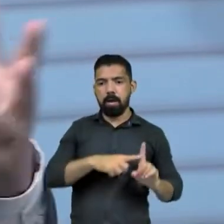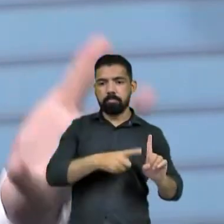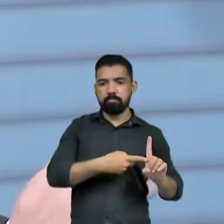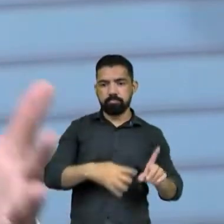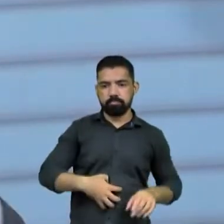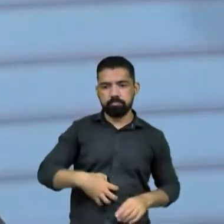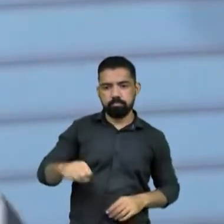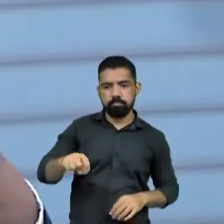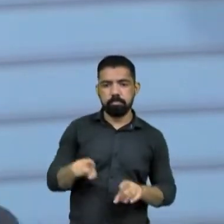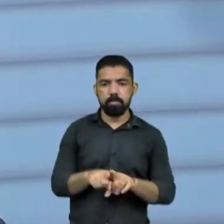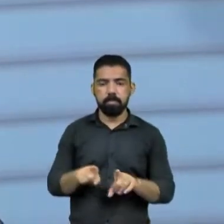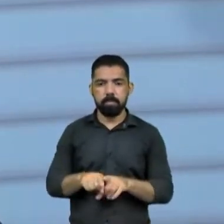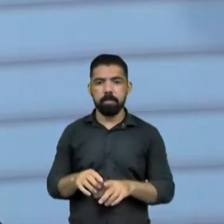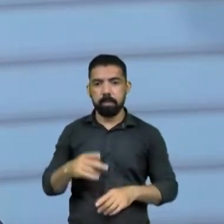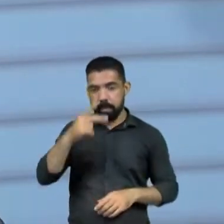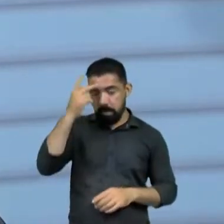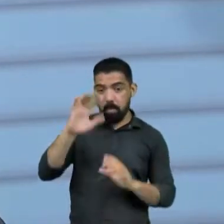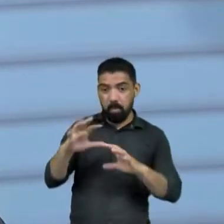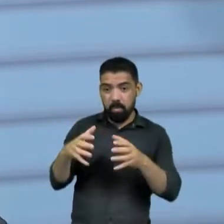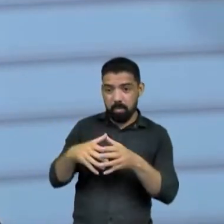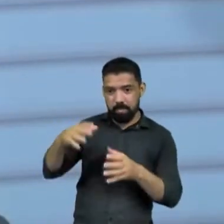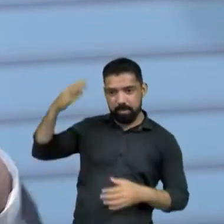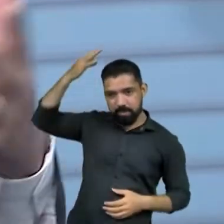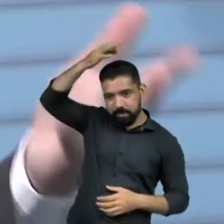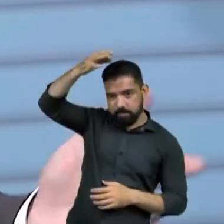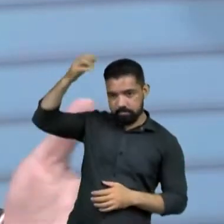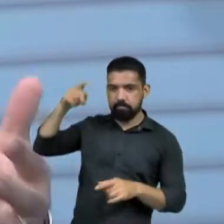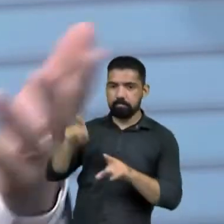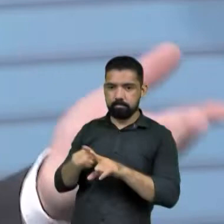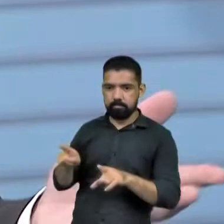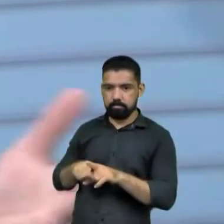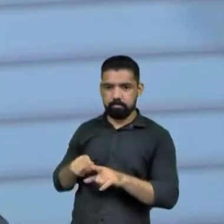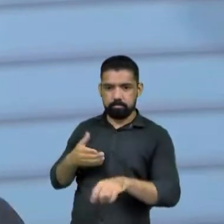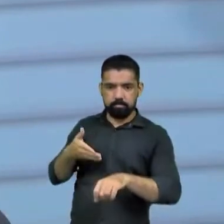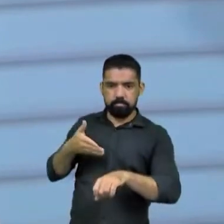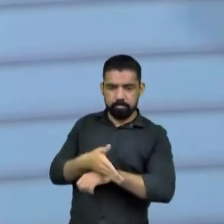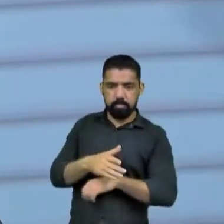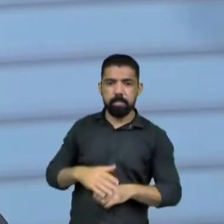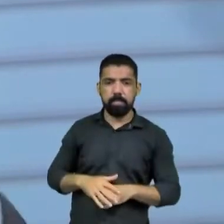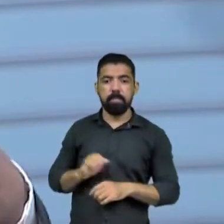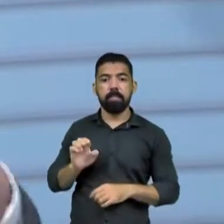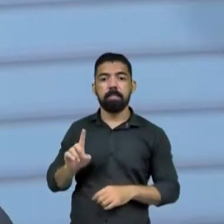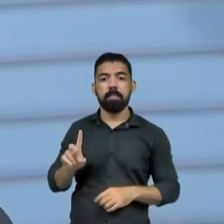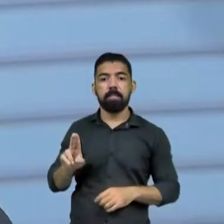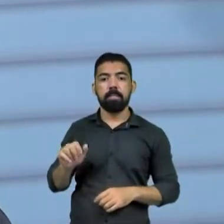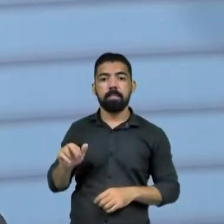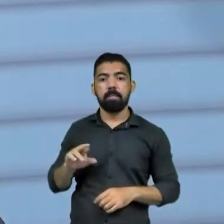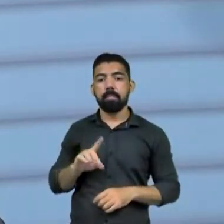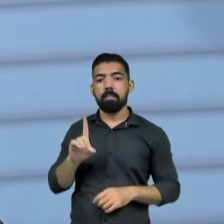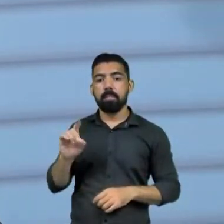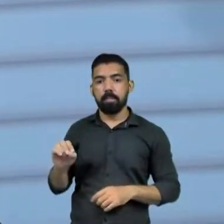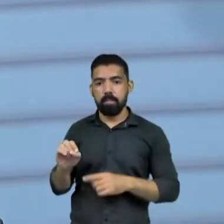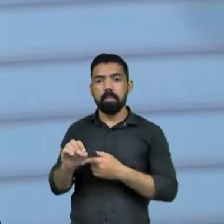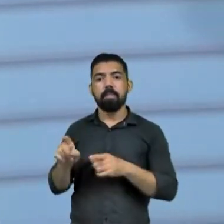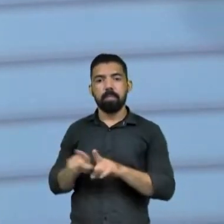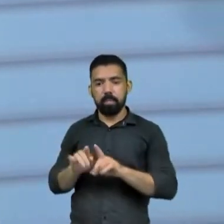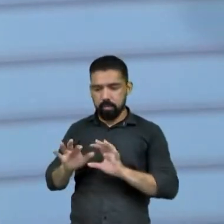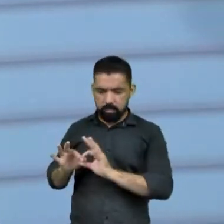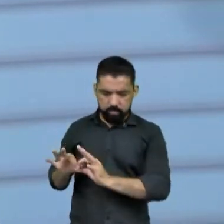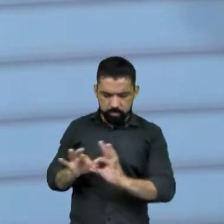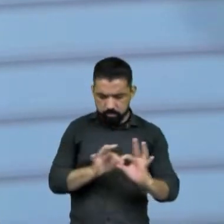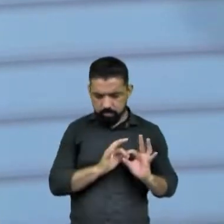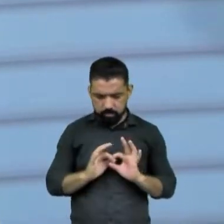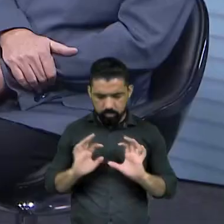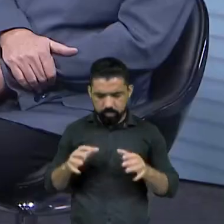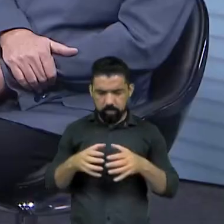inclusive os espíritas também vem junto com isso então Eduardo Girão que é um senador muito meem amigo então nós juntamos todos nós nós pramos estar Unidos os